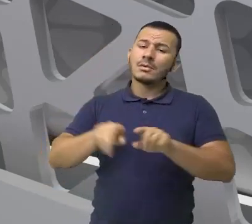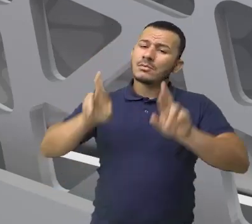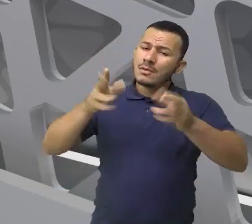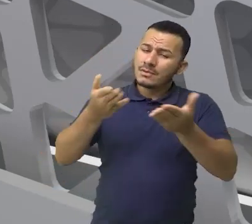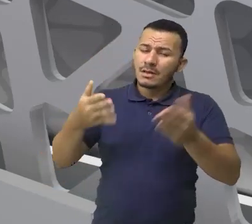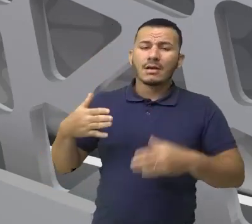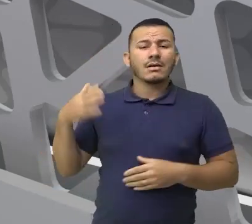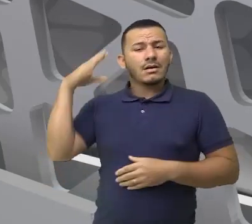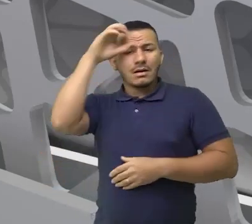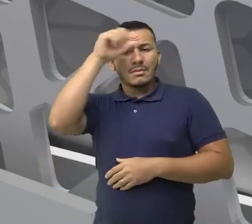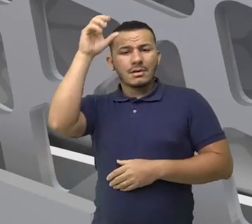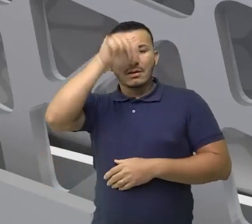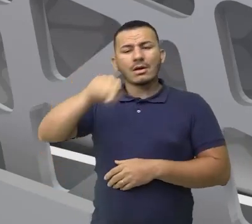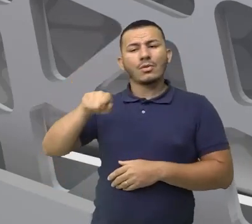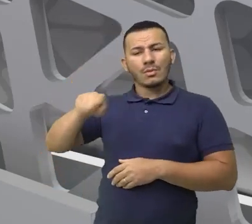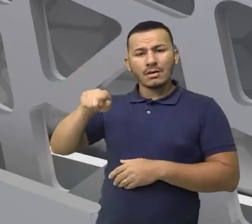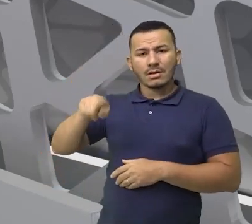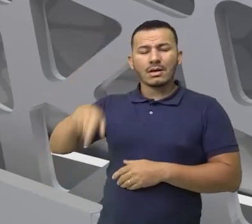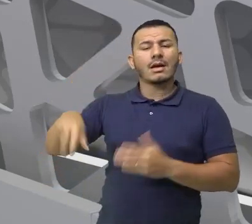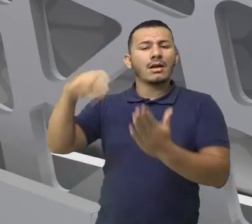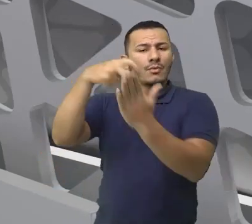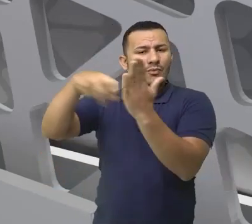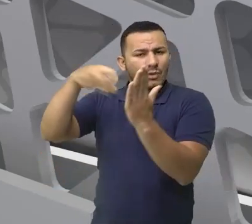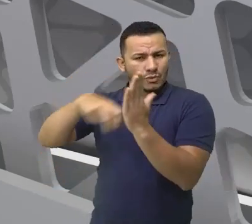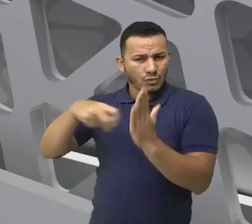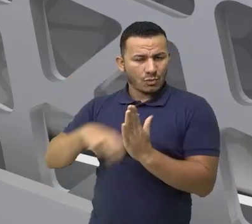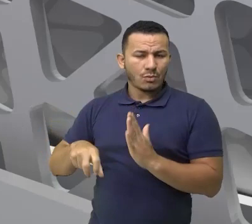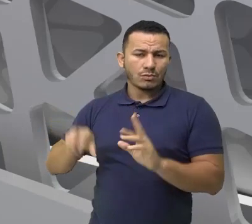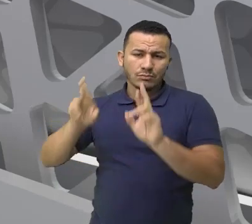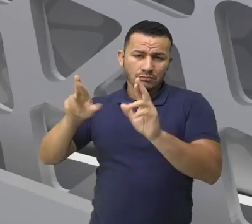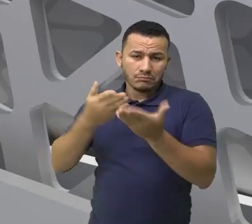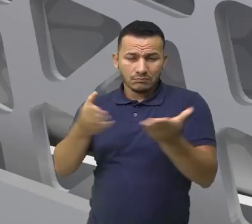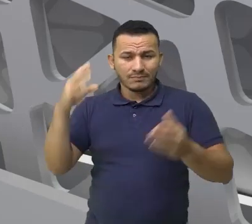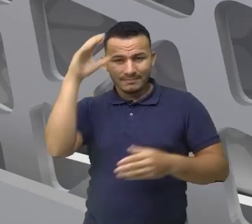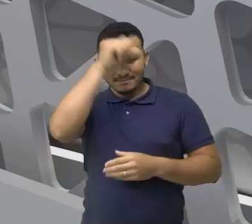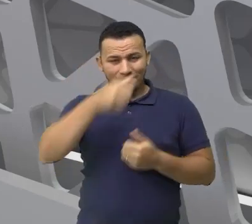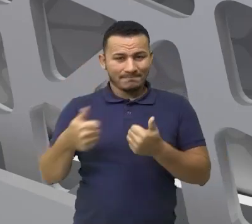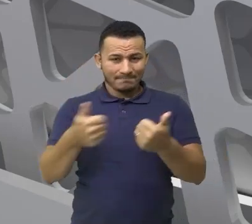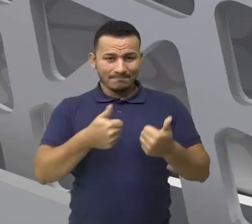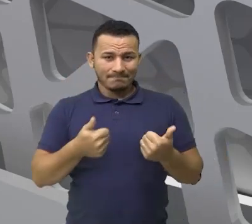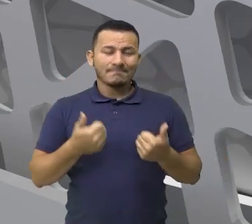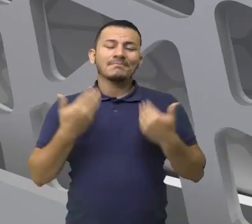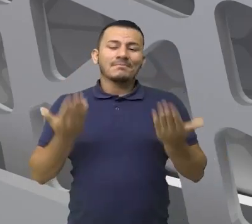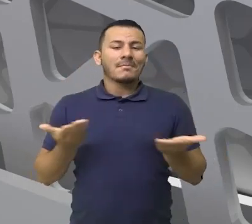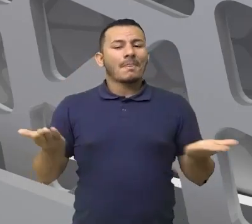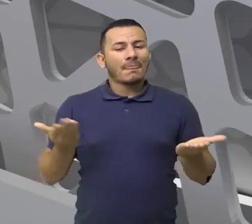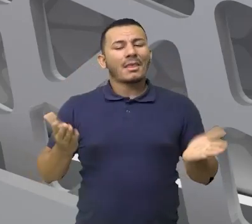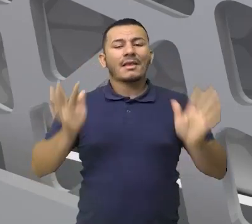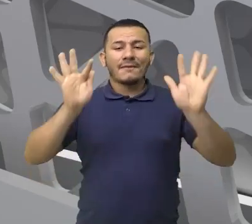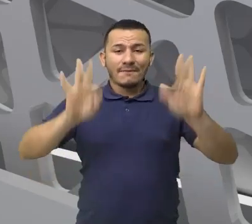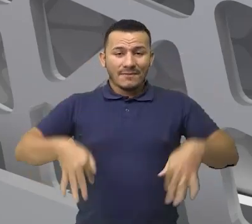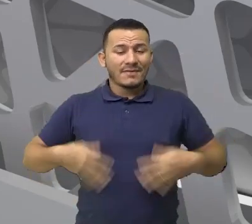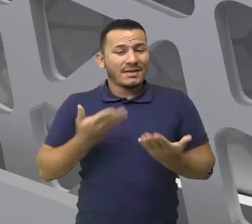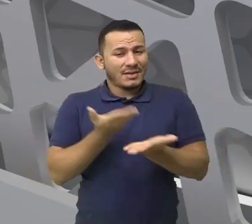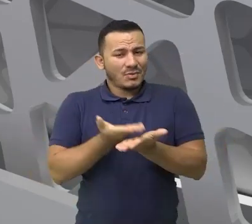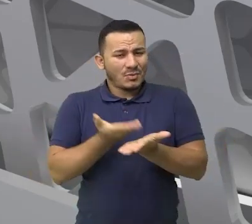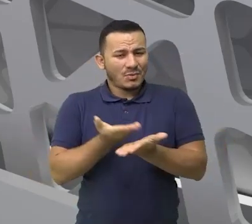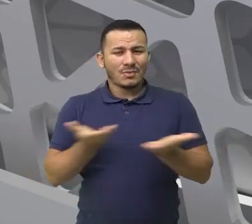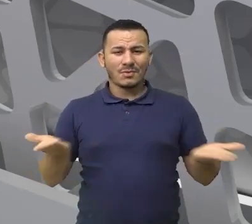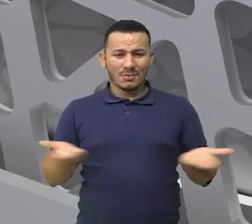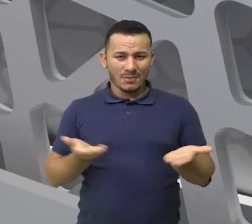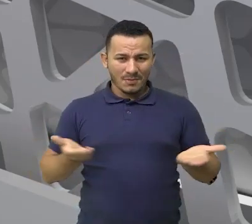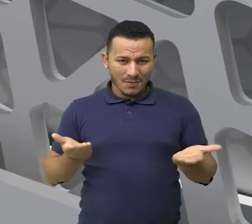tenha compreendido aí a ideia aí de desconto, tá legal? E aí assim então, aluno, nós finalizamos a